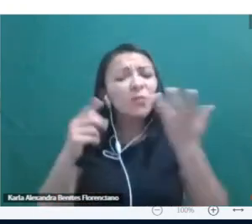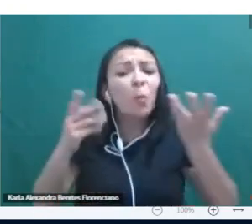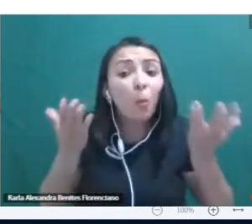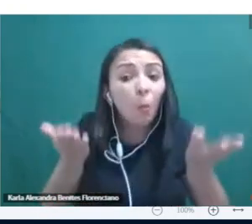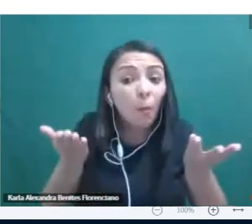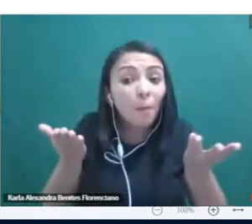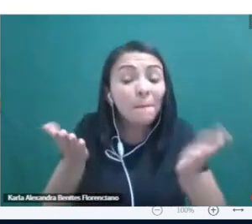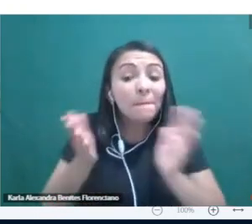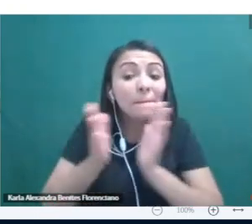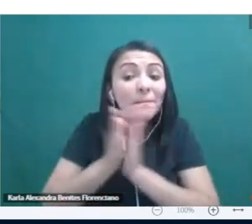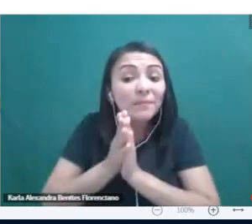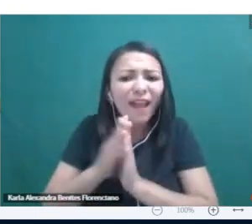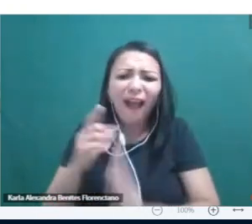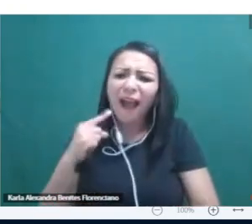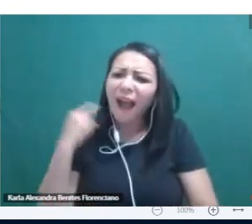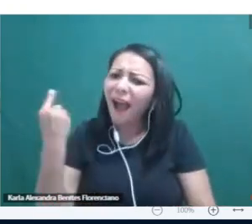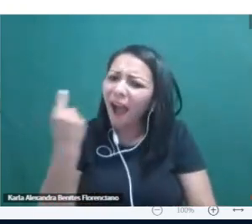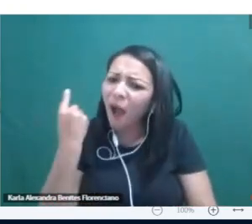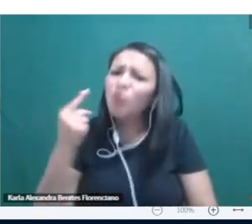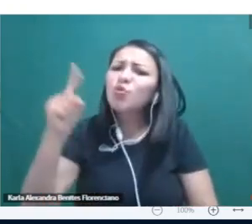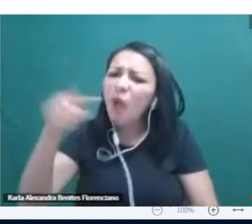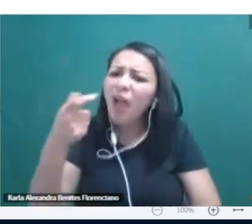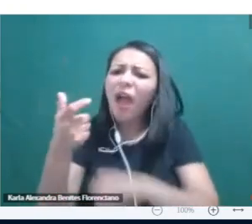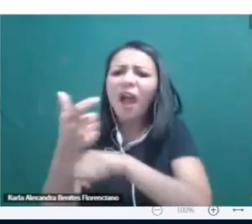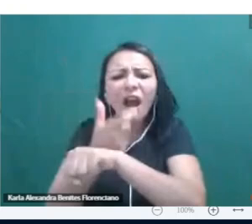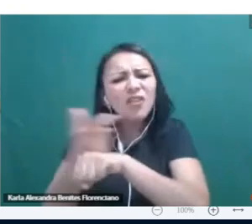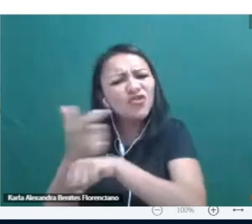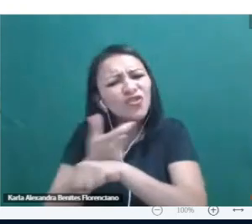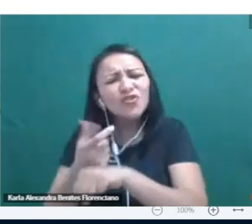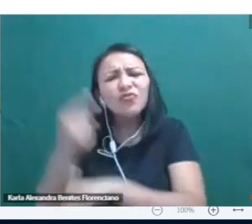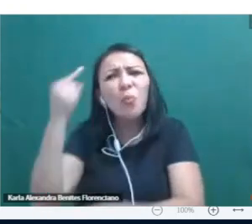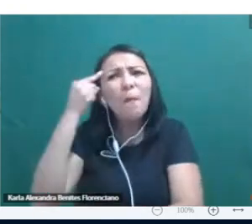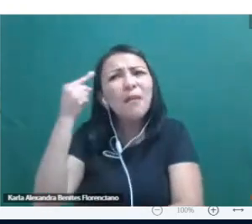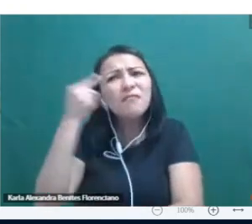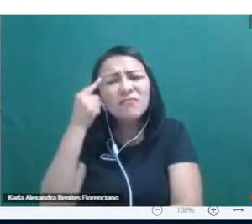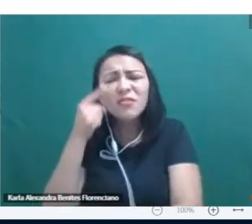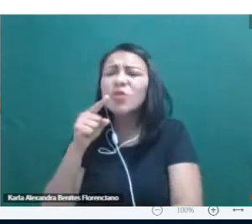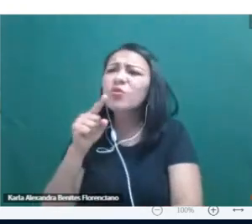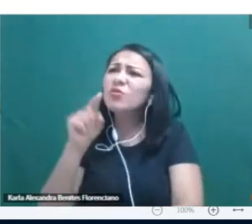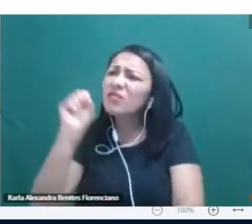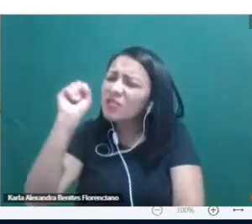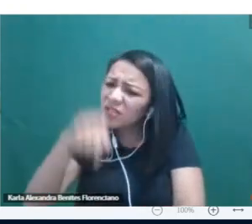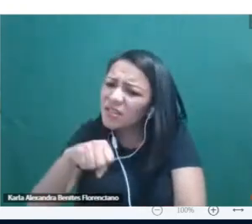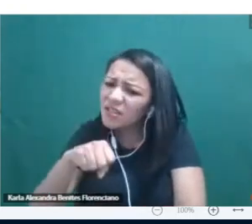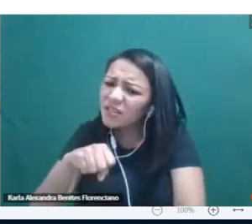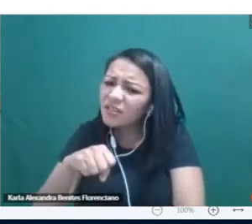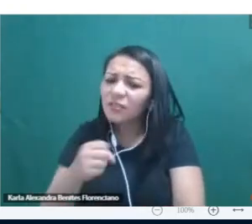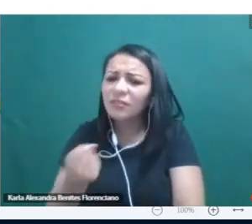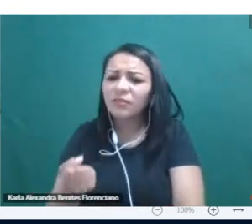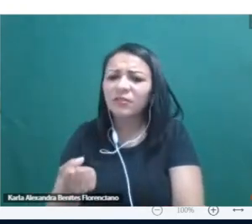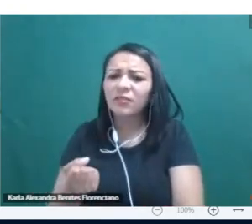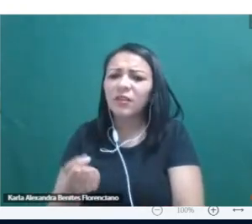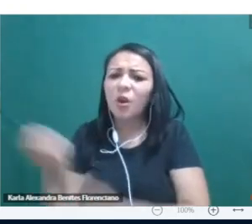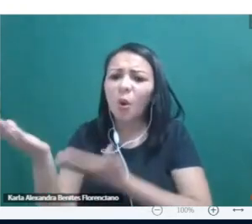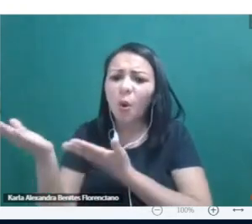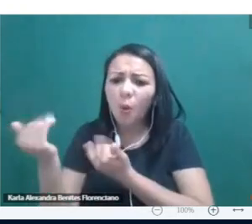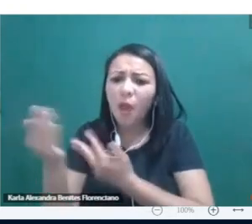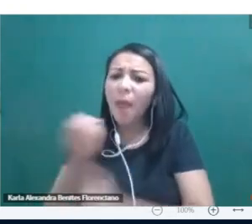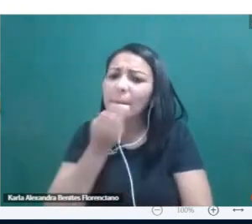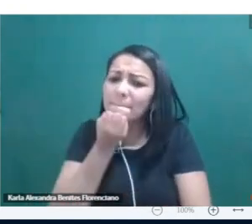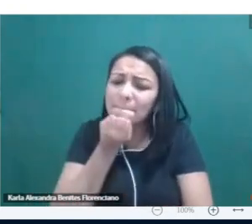E alto também é adjetivo. O rapaz, ele é bom e ele é